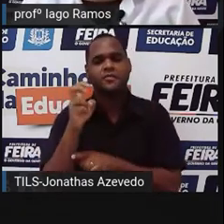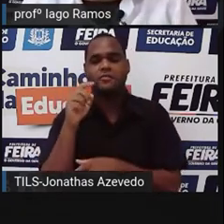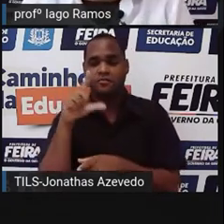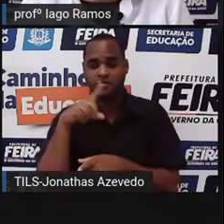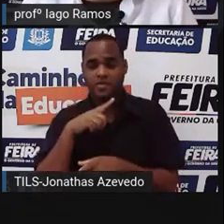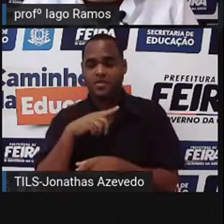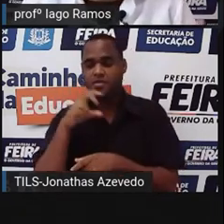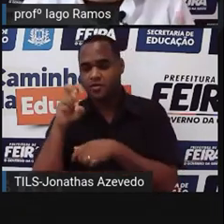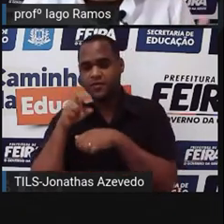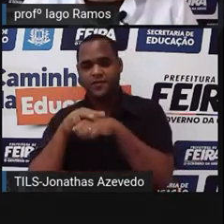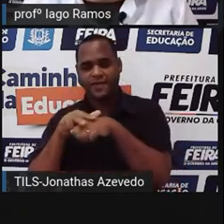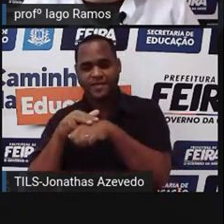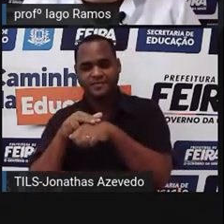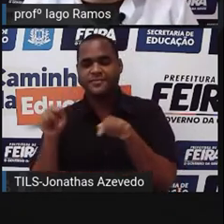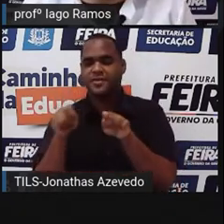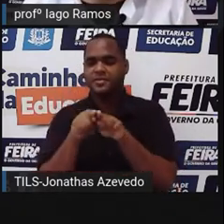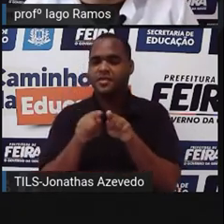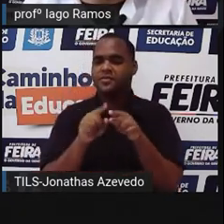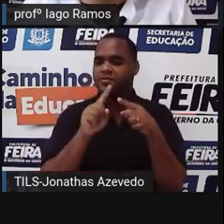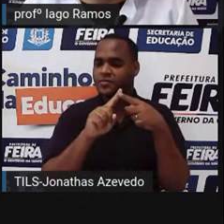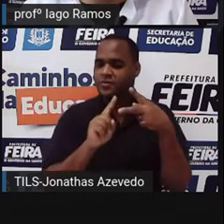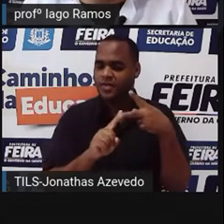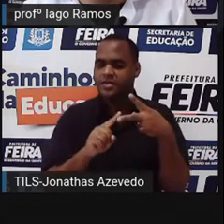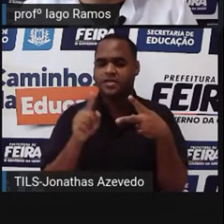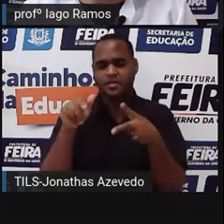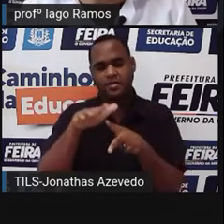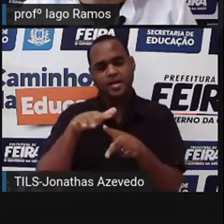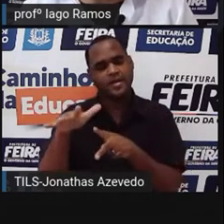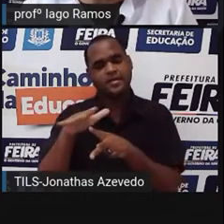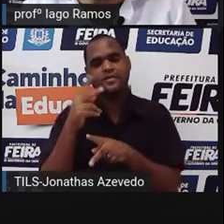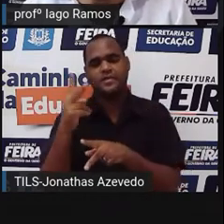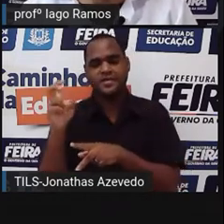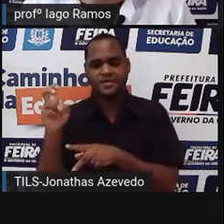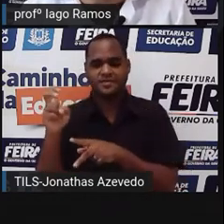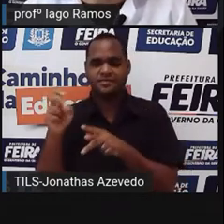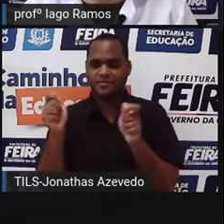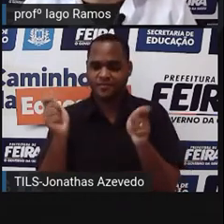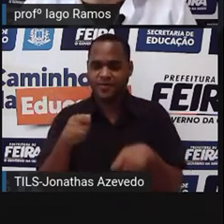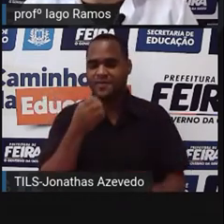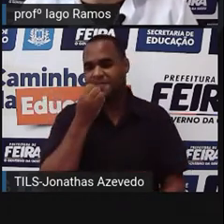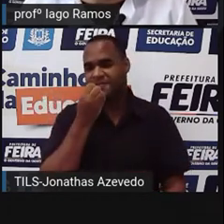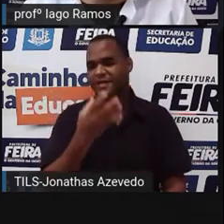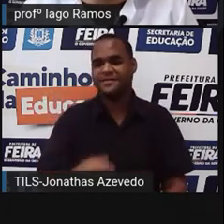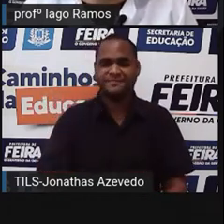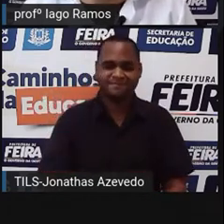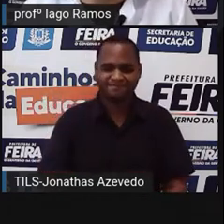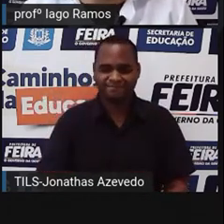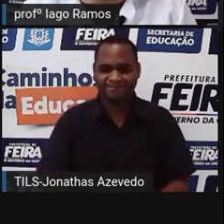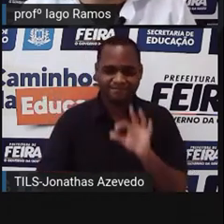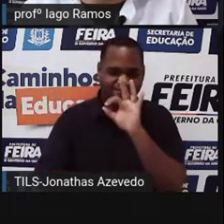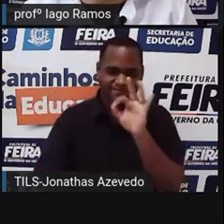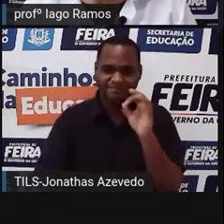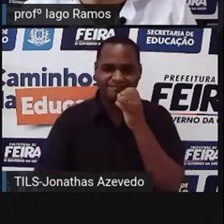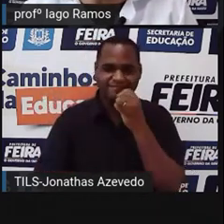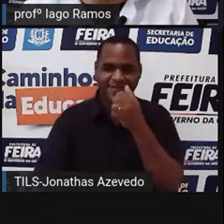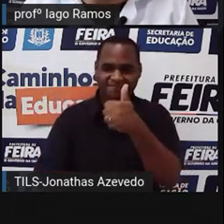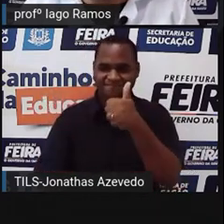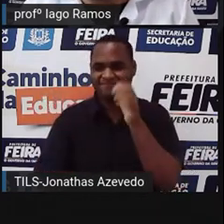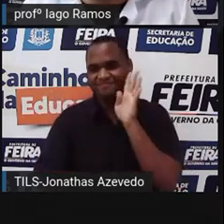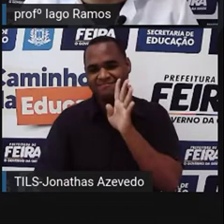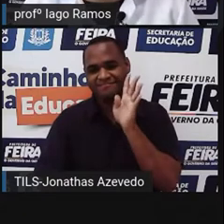verde. E é por isso que nos dois aí, no caso, vai dar uma área de 25, né? Beleza? Olha só que bacana,